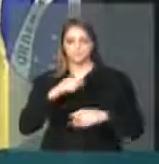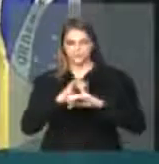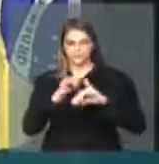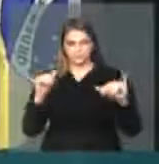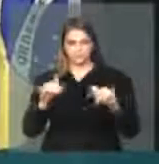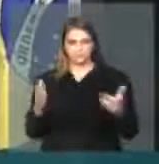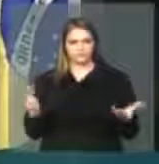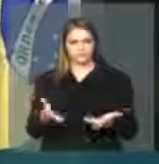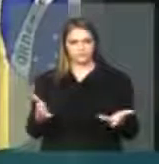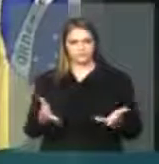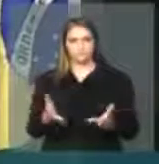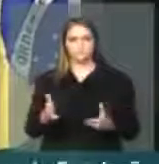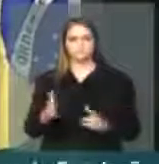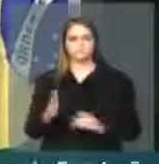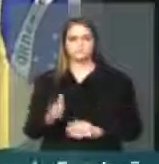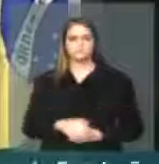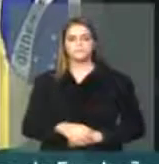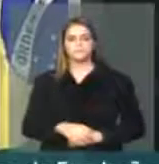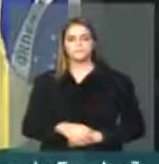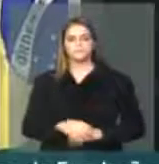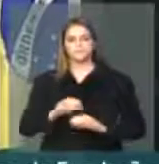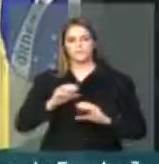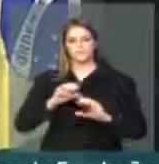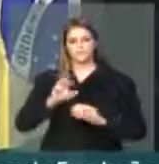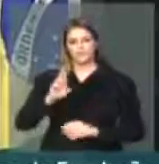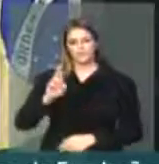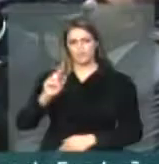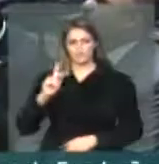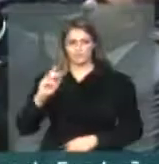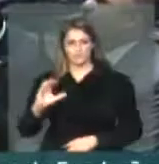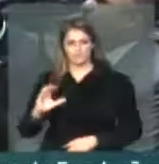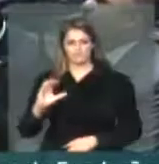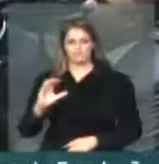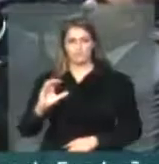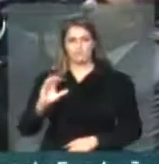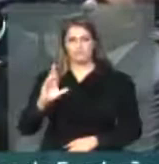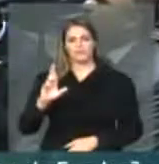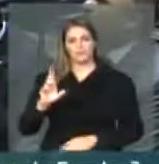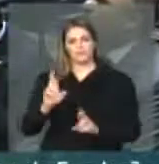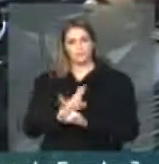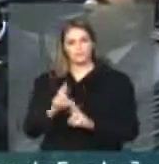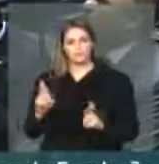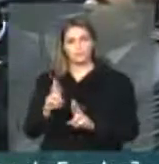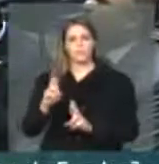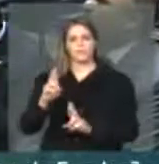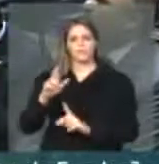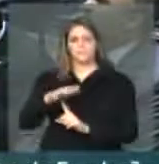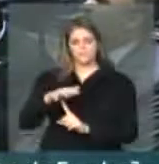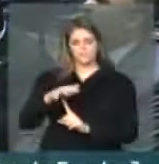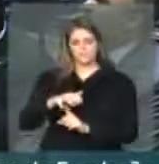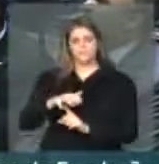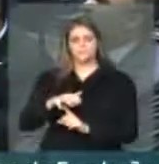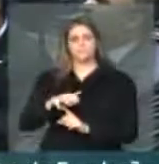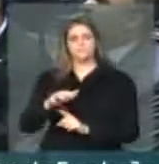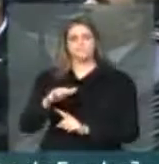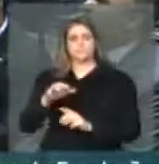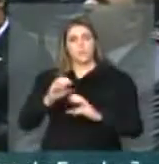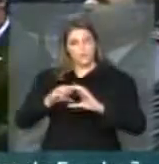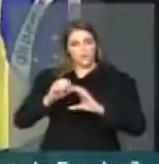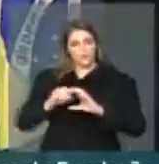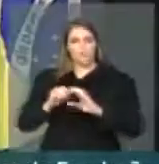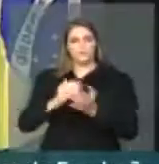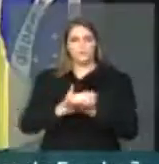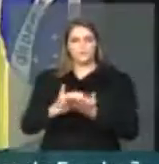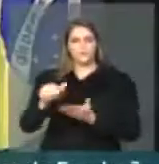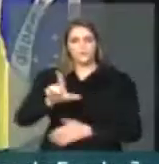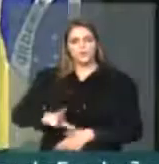aqui que a TV Coroados, filiadas à RPC, Rede Paranense de Televisão, Rede Globo, com sede em Londrina, foi em setembro